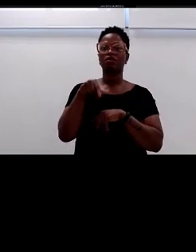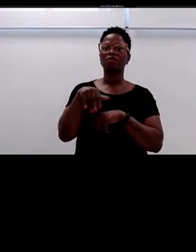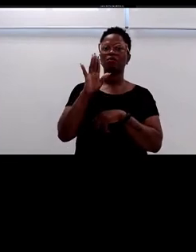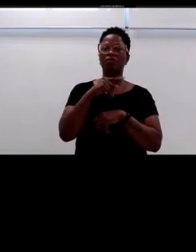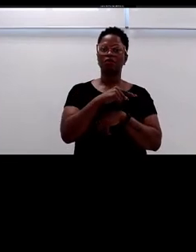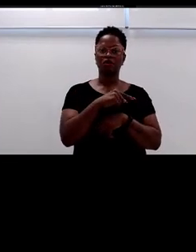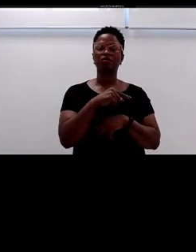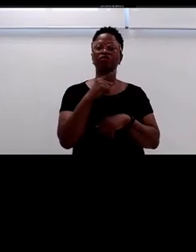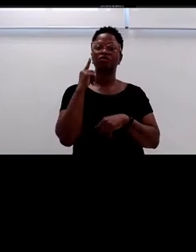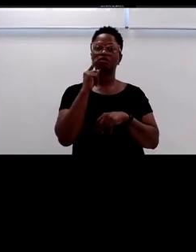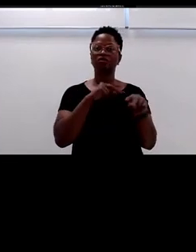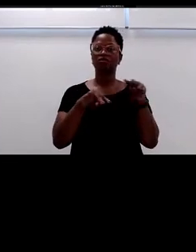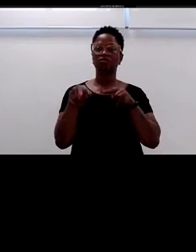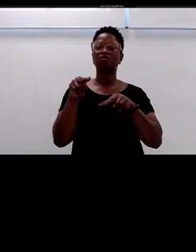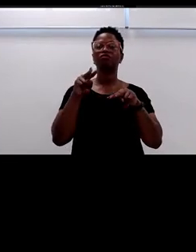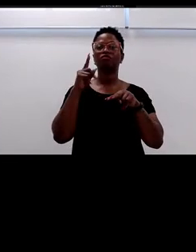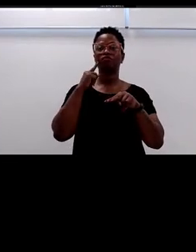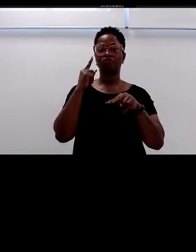eles olham para ali, né?